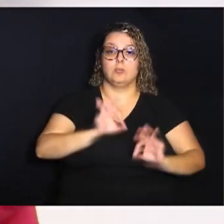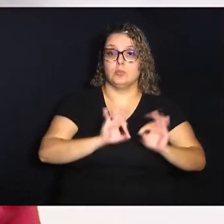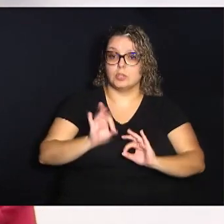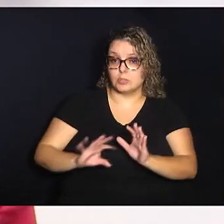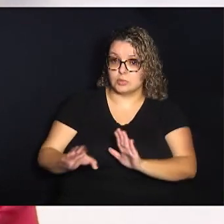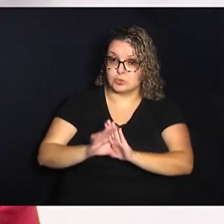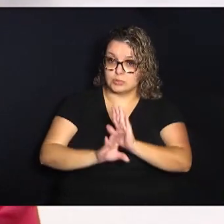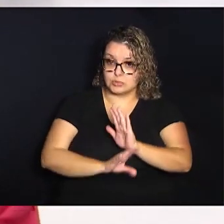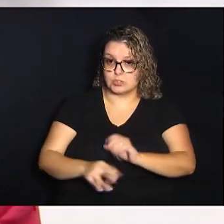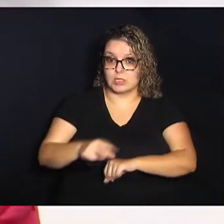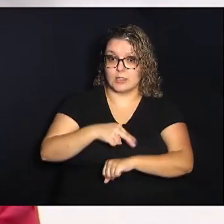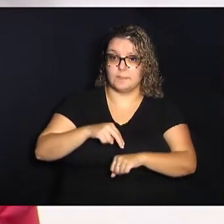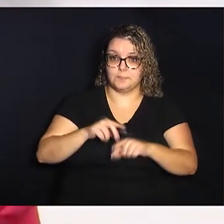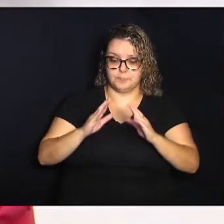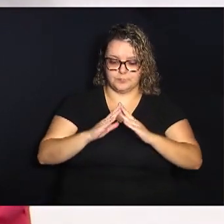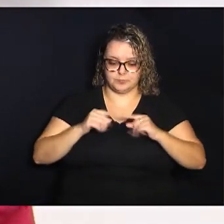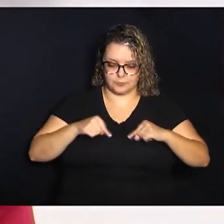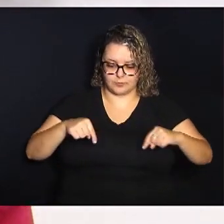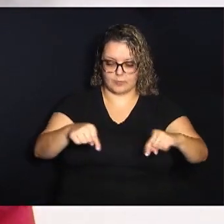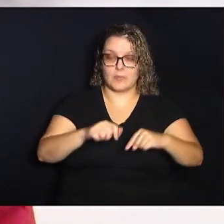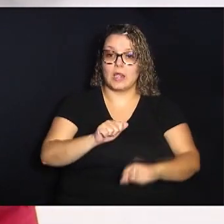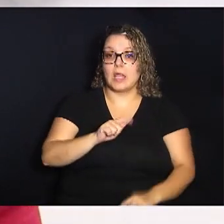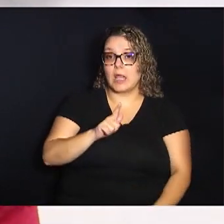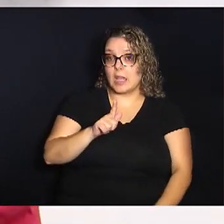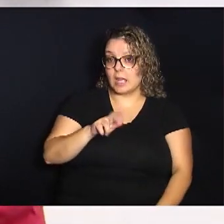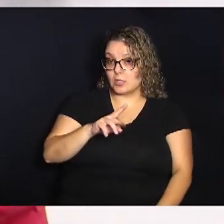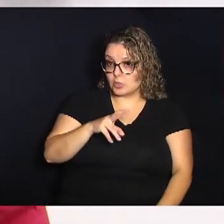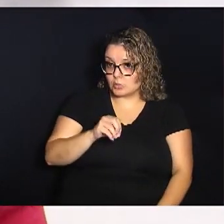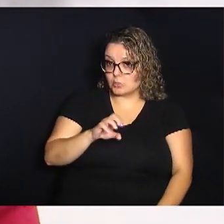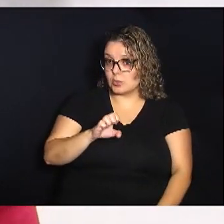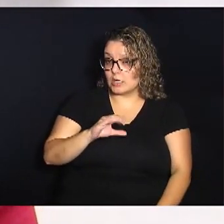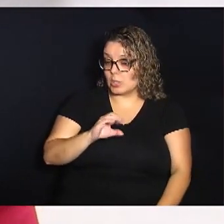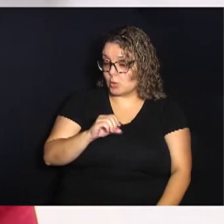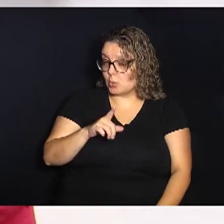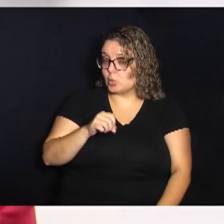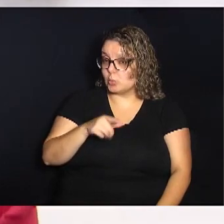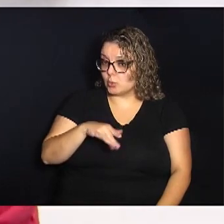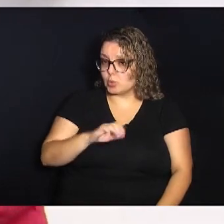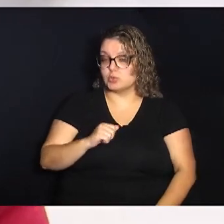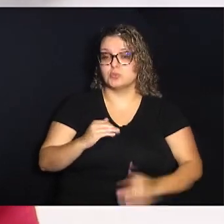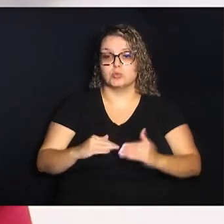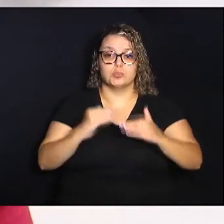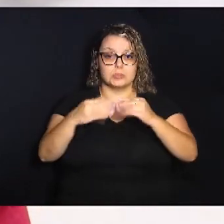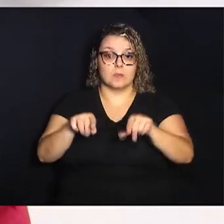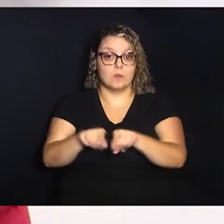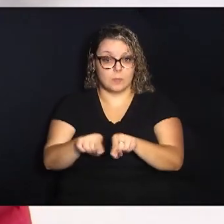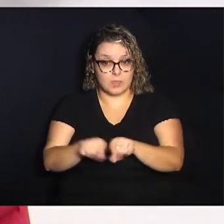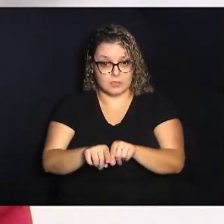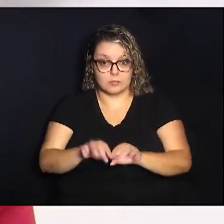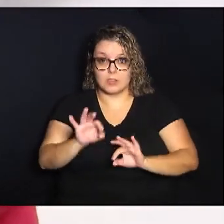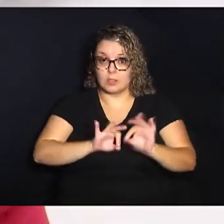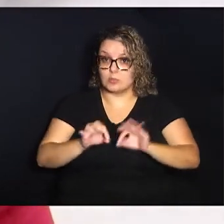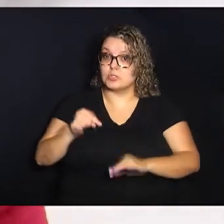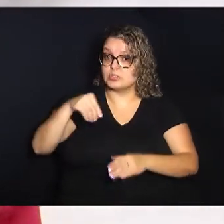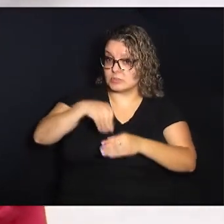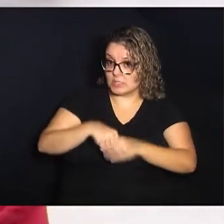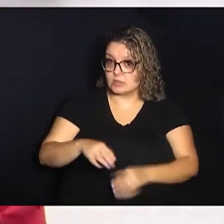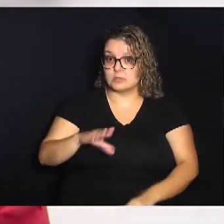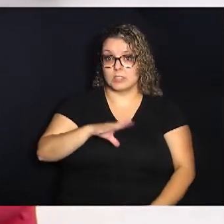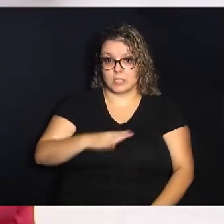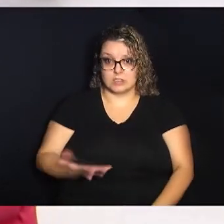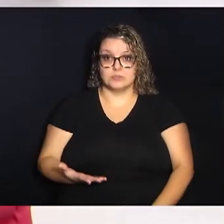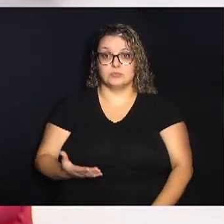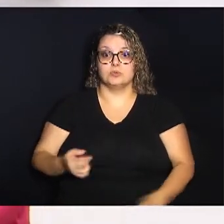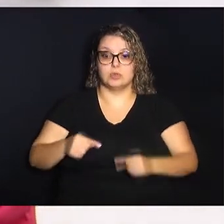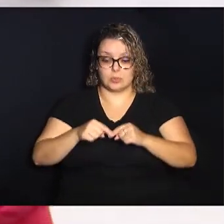dos quintais agroecológico, você pode desenvolver inclusive esse projeto aqui na cidade, que os